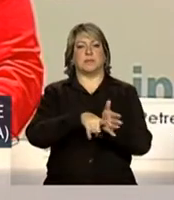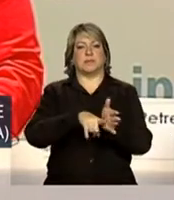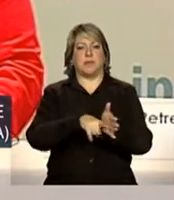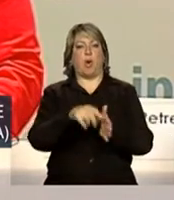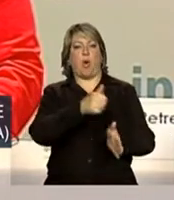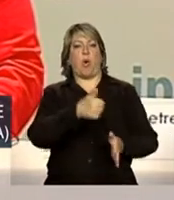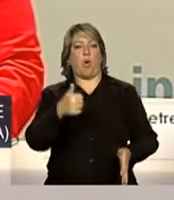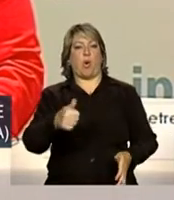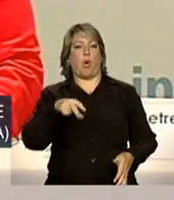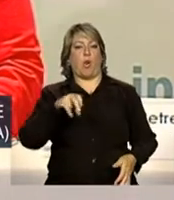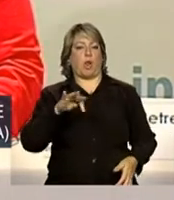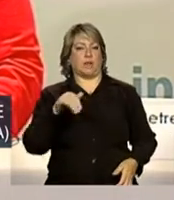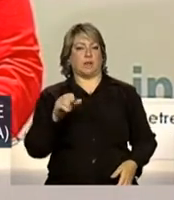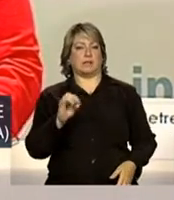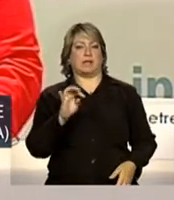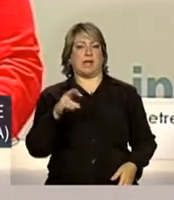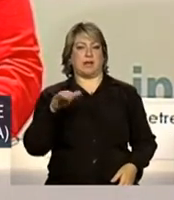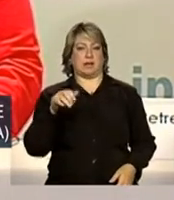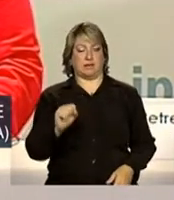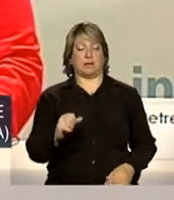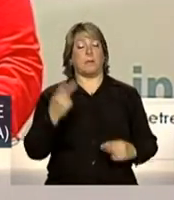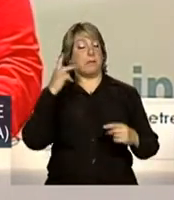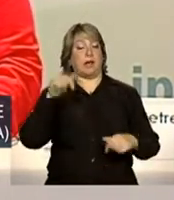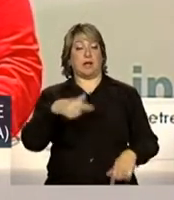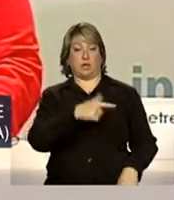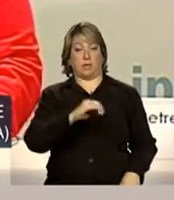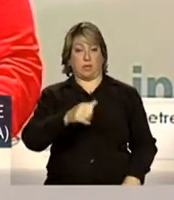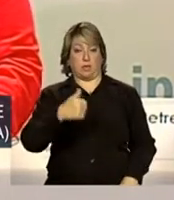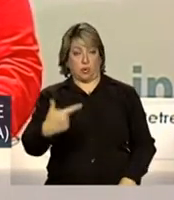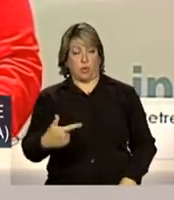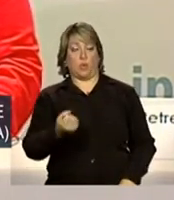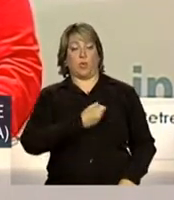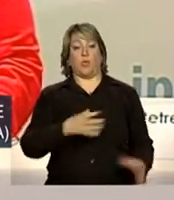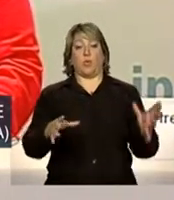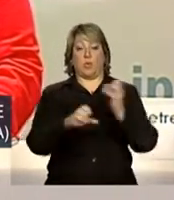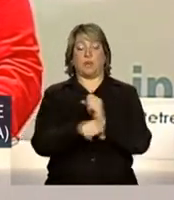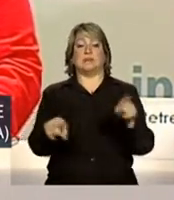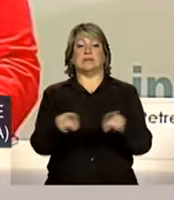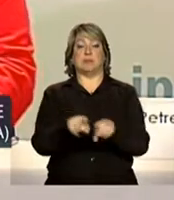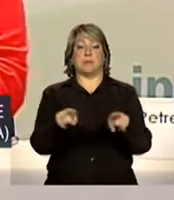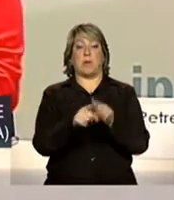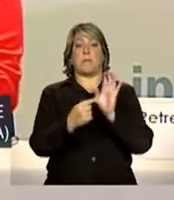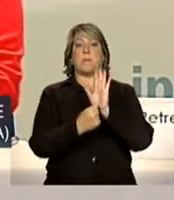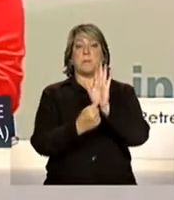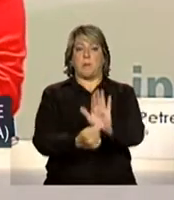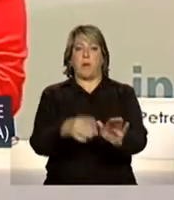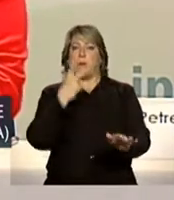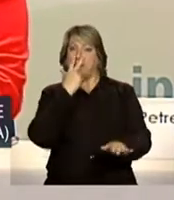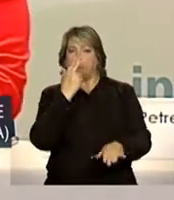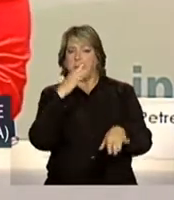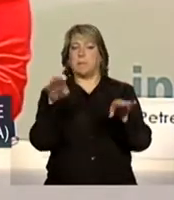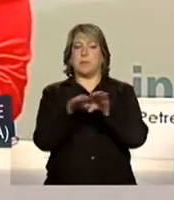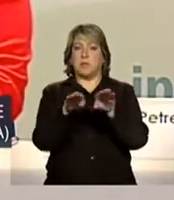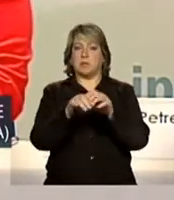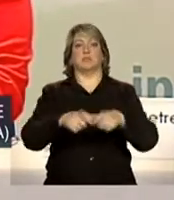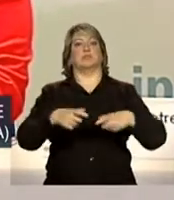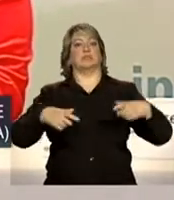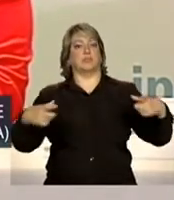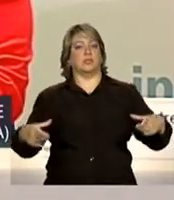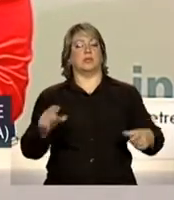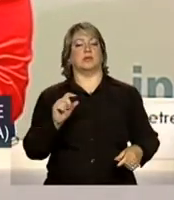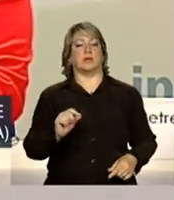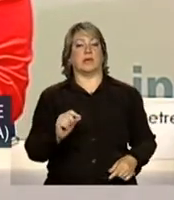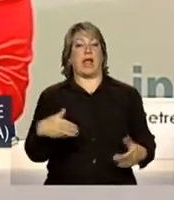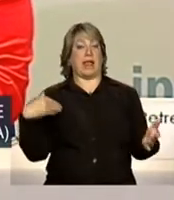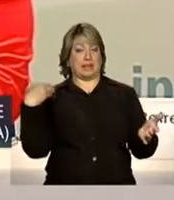notas técnicas. Para o ano de 2012, os números parciais também indicam um nível semelhante de expansão, sendo